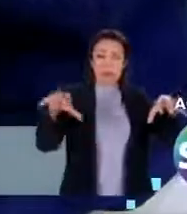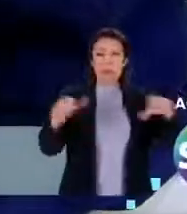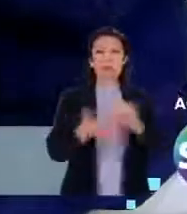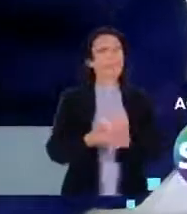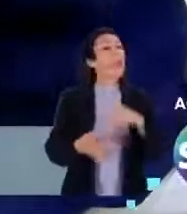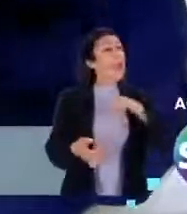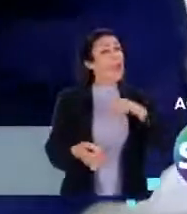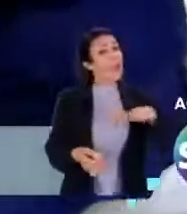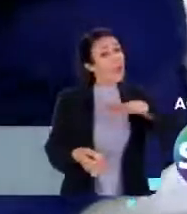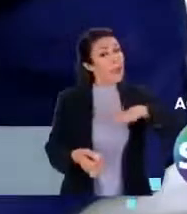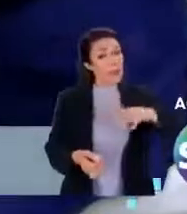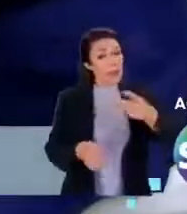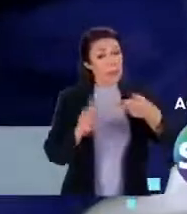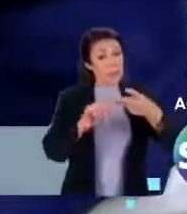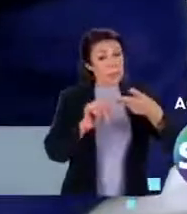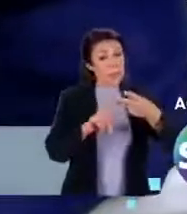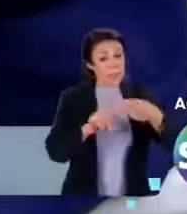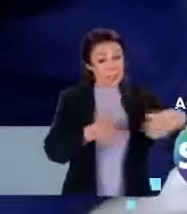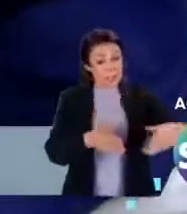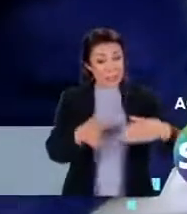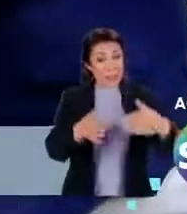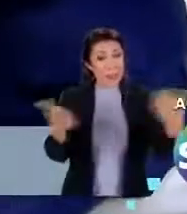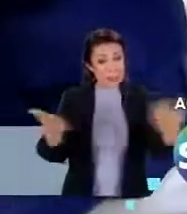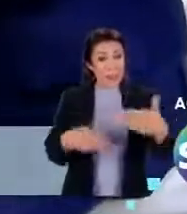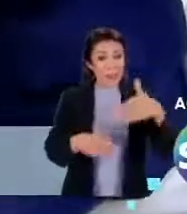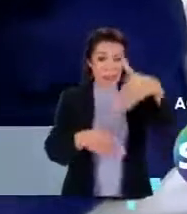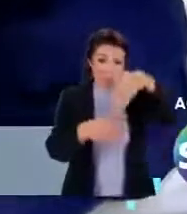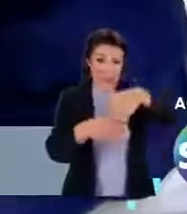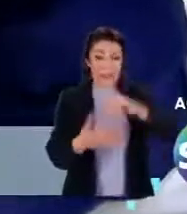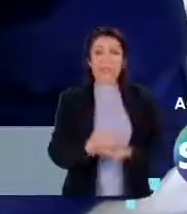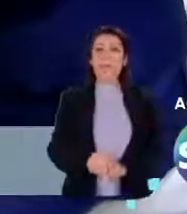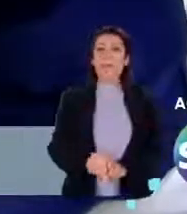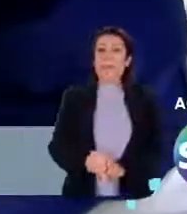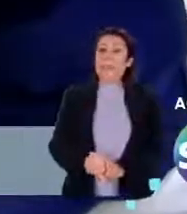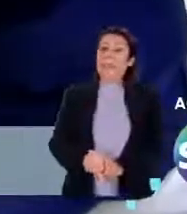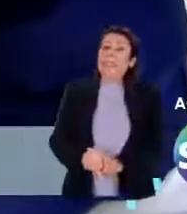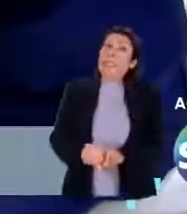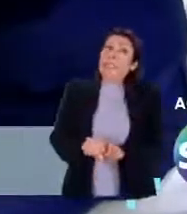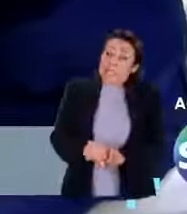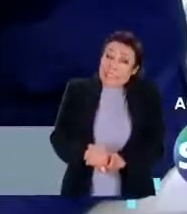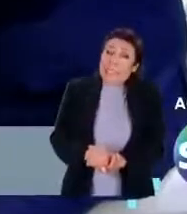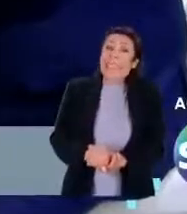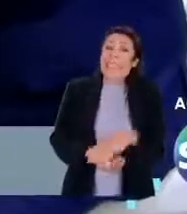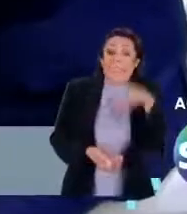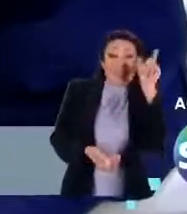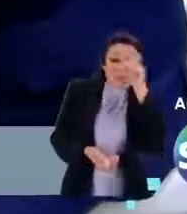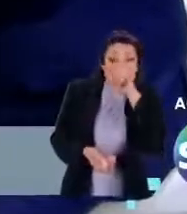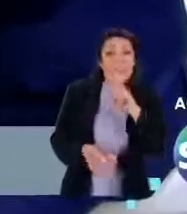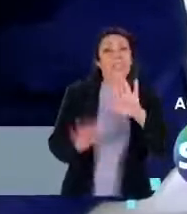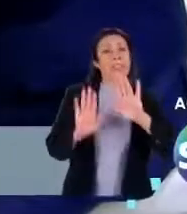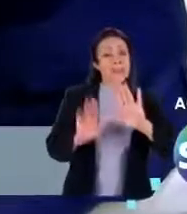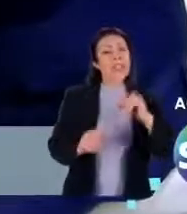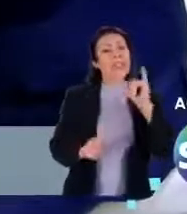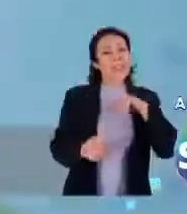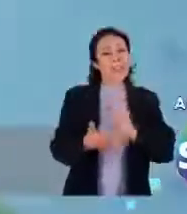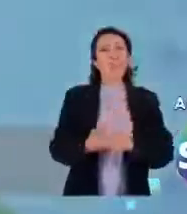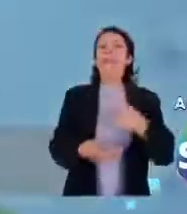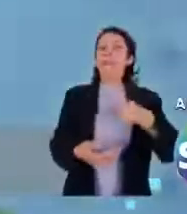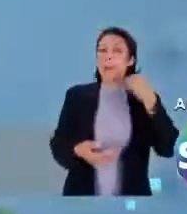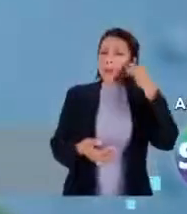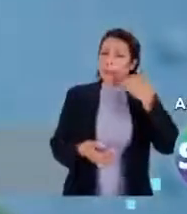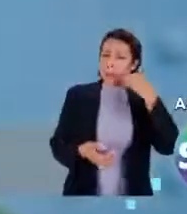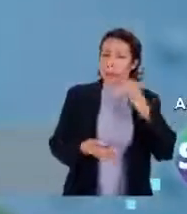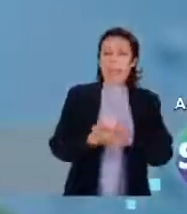espaço para terceira via nessa eleição muito apertado muito apertado mas eu tenho muita experiência